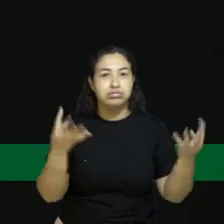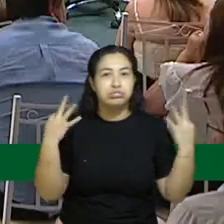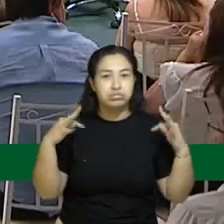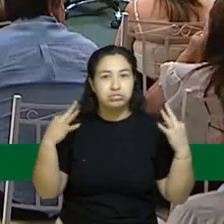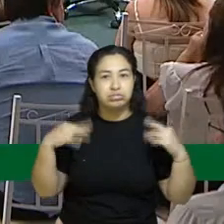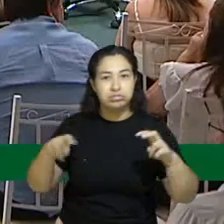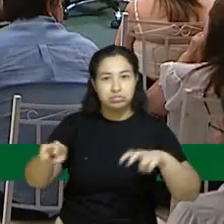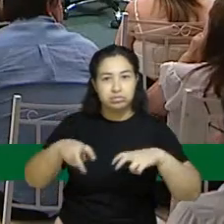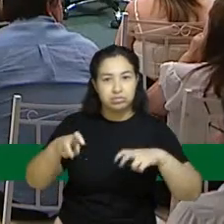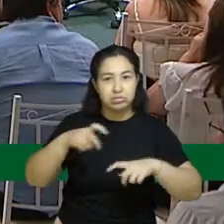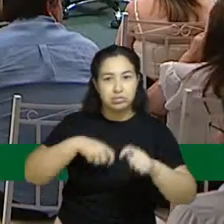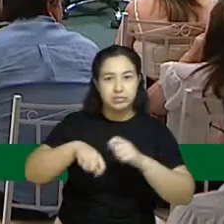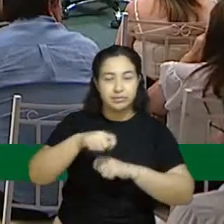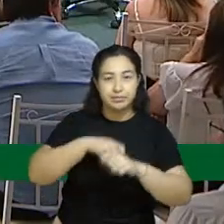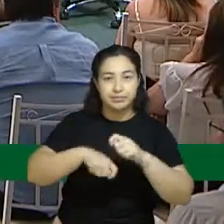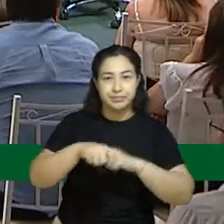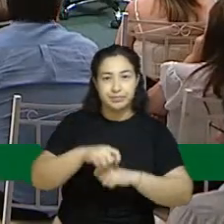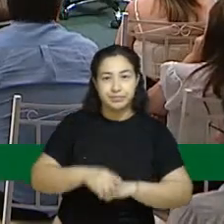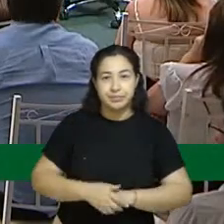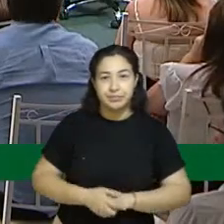obrigado.